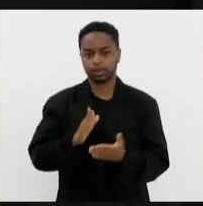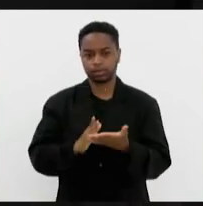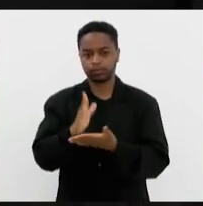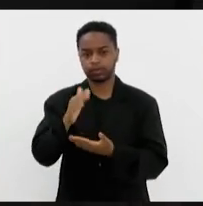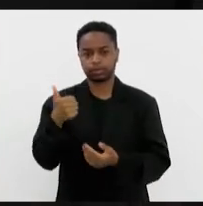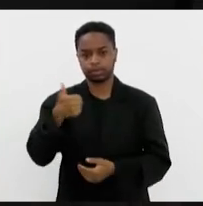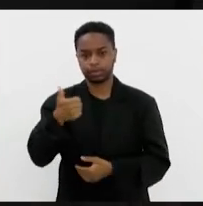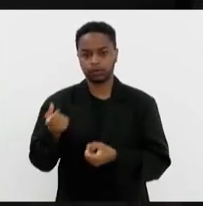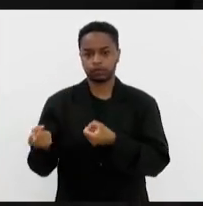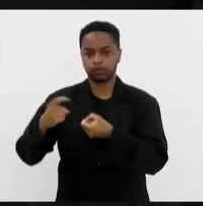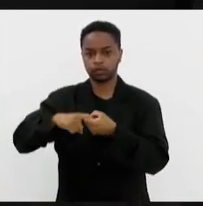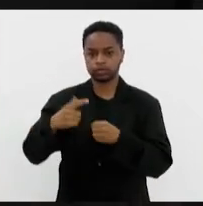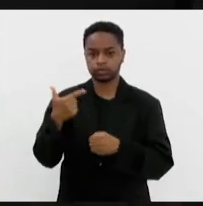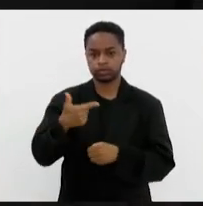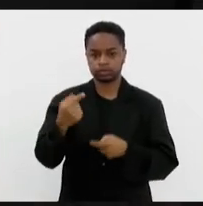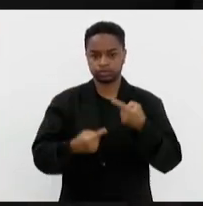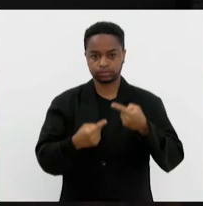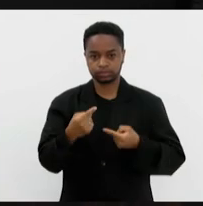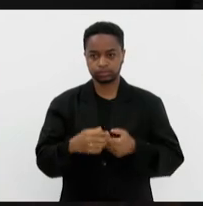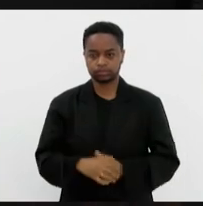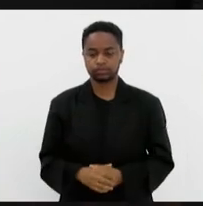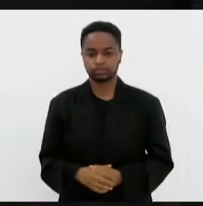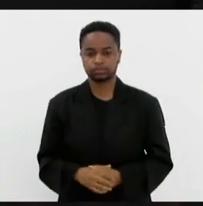em primeiro e retorna em segundo.